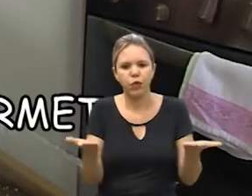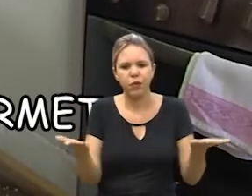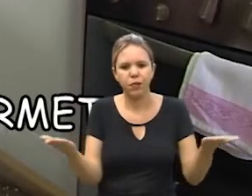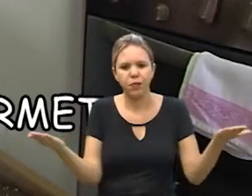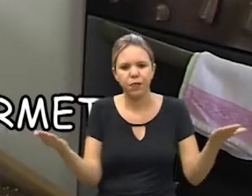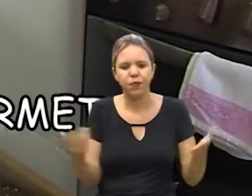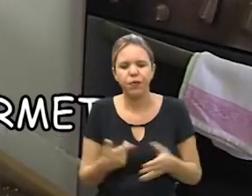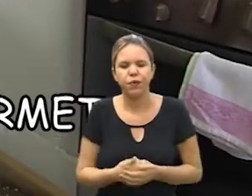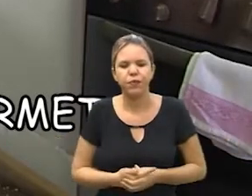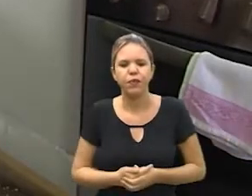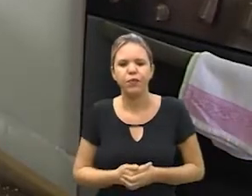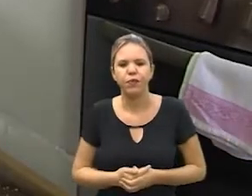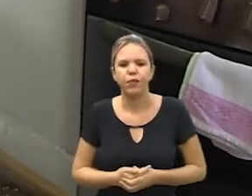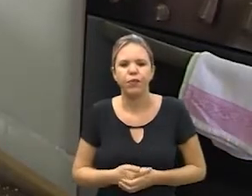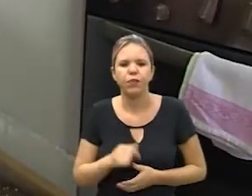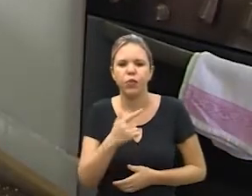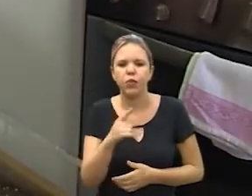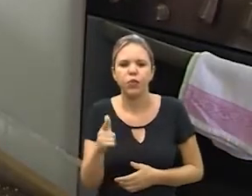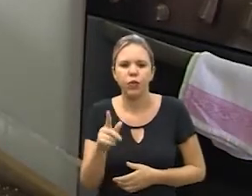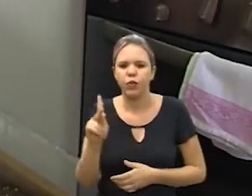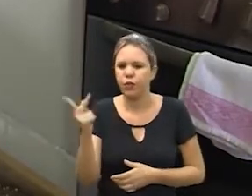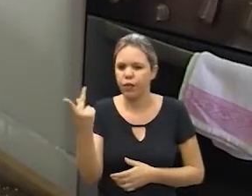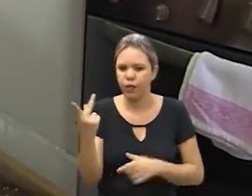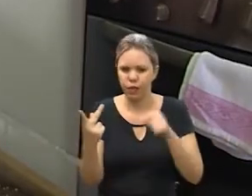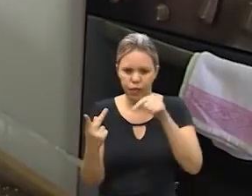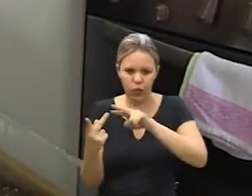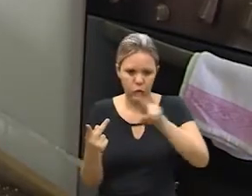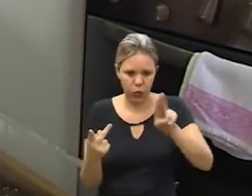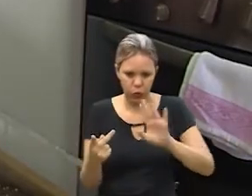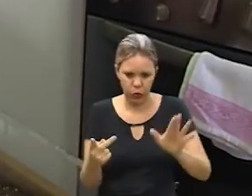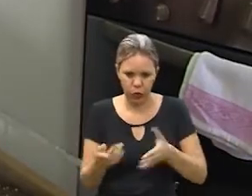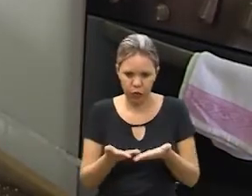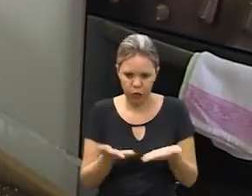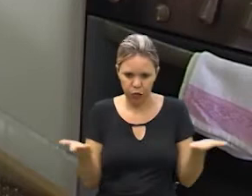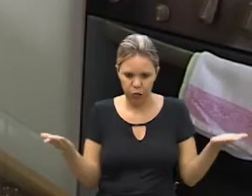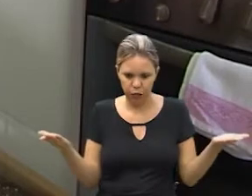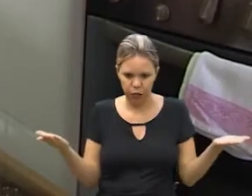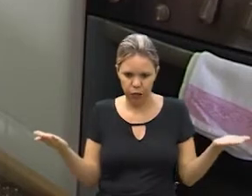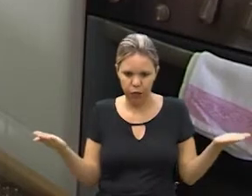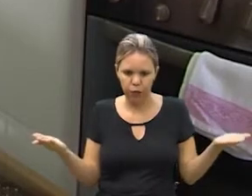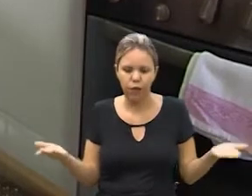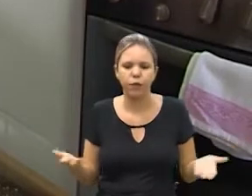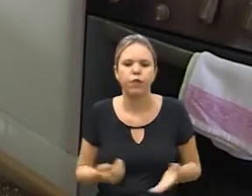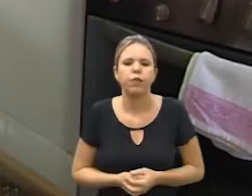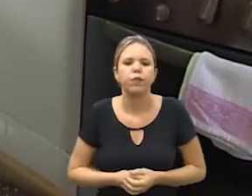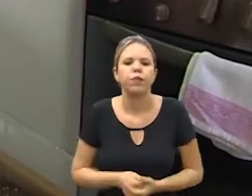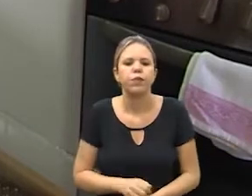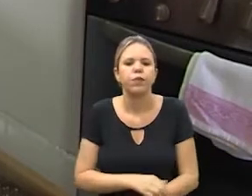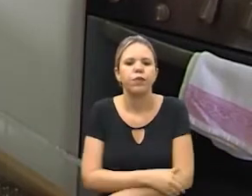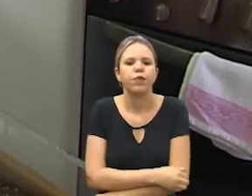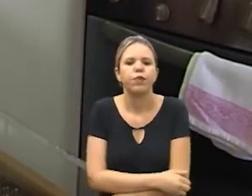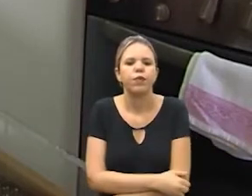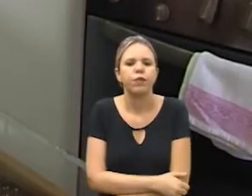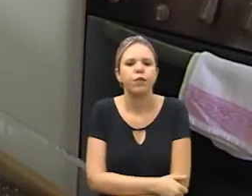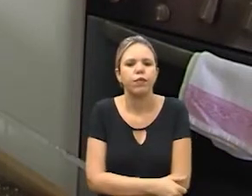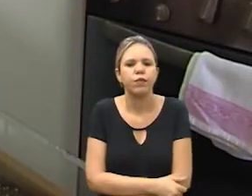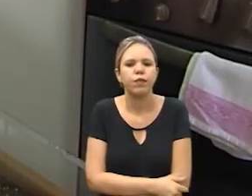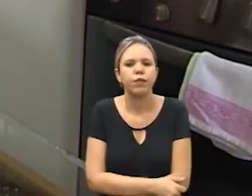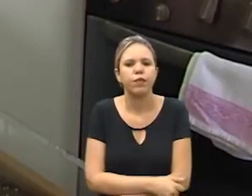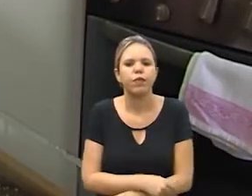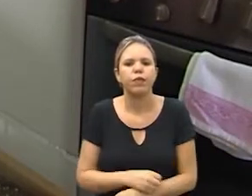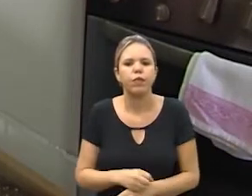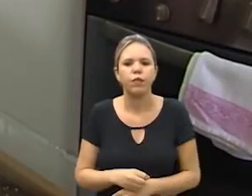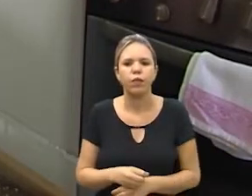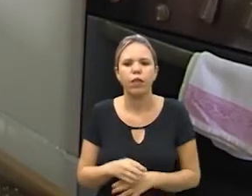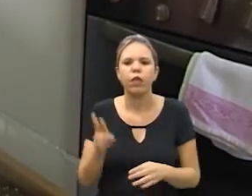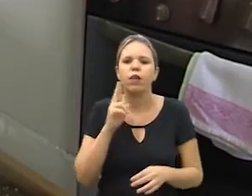H, o Pique. O que não tem o H no Thaís é pro Pique, né? Então Thaís sem H, o Pique é P-I-C-C-H-I e o Ferrarese com Z no final.